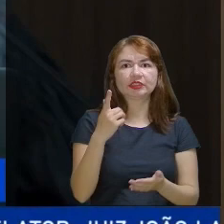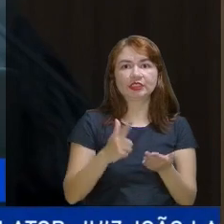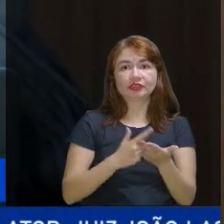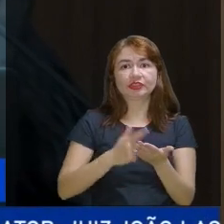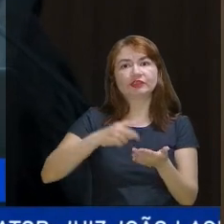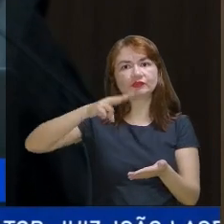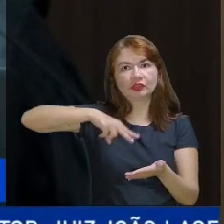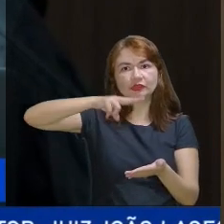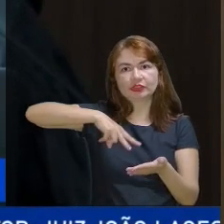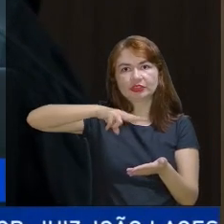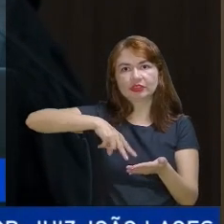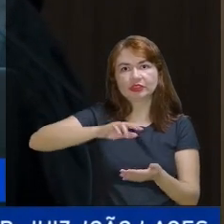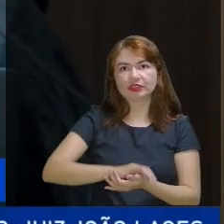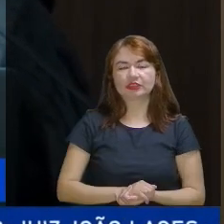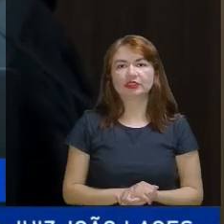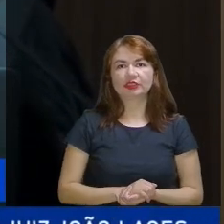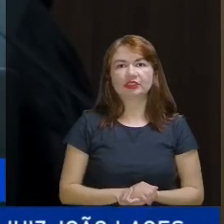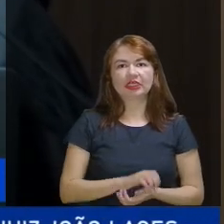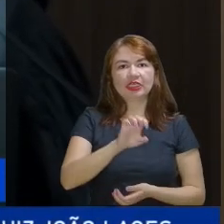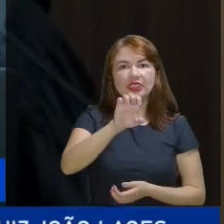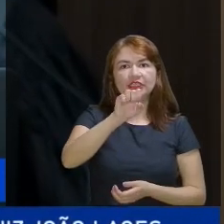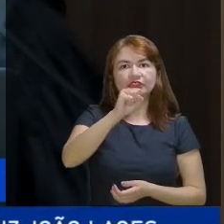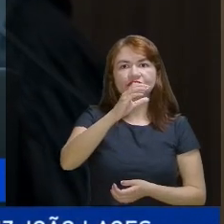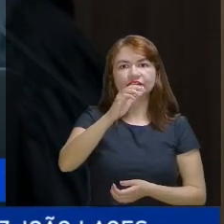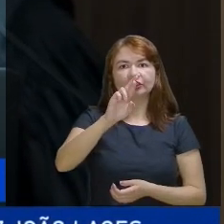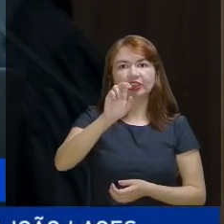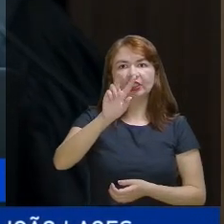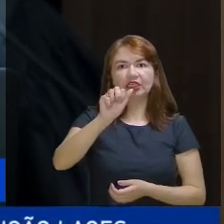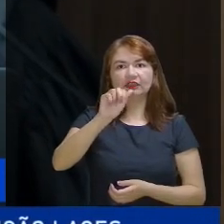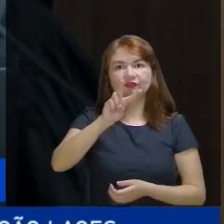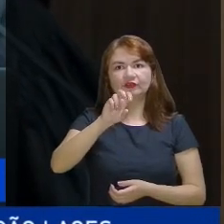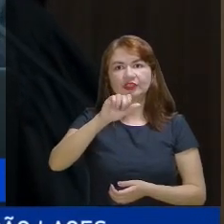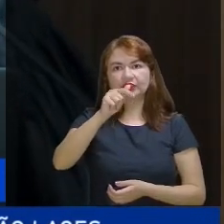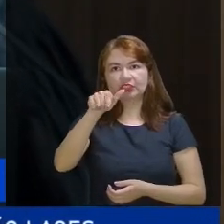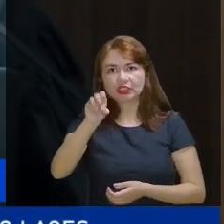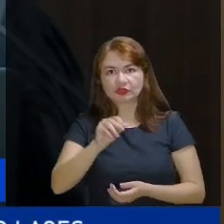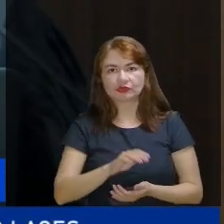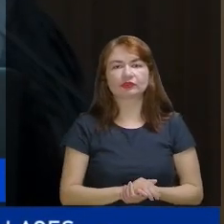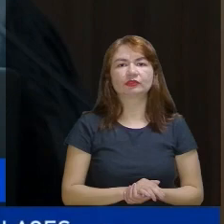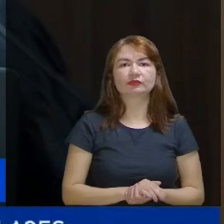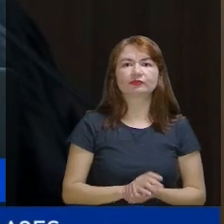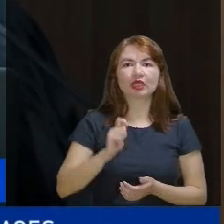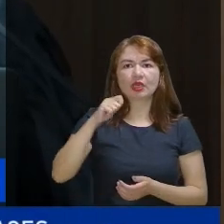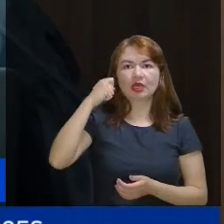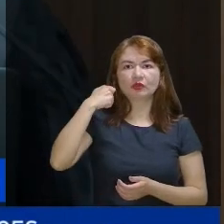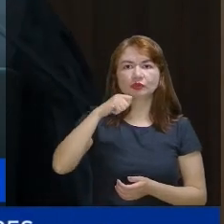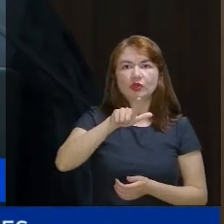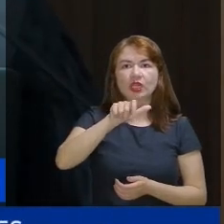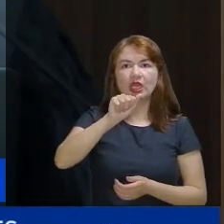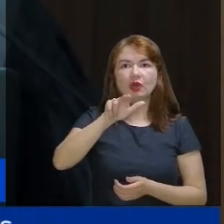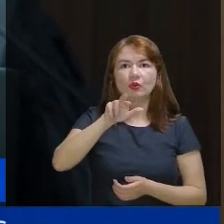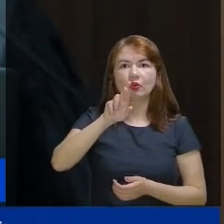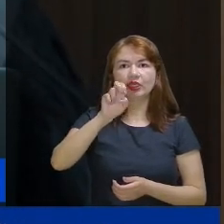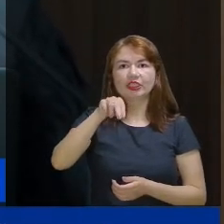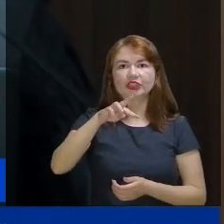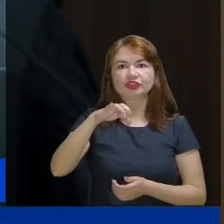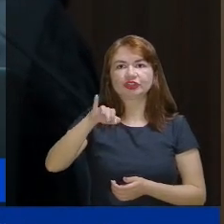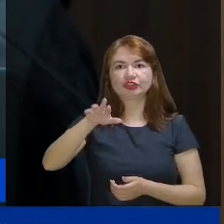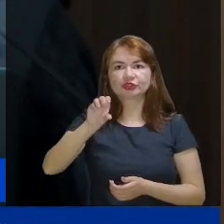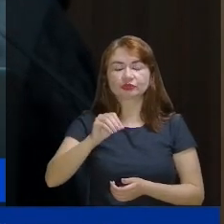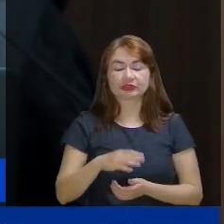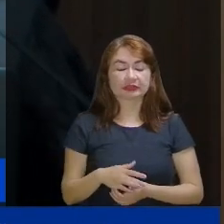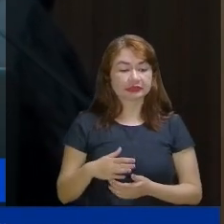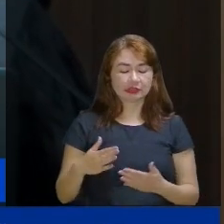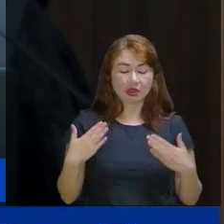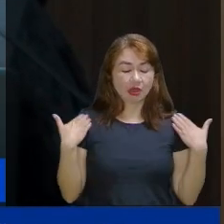e sugiro. Chama Escravidão, de Laurentino Gomes. Quando a gente lê aquilo ali, a gente impacta com